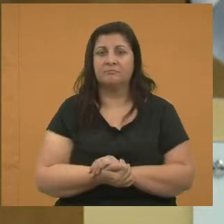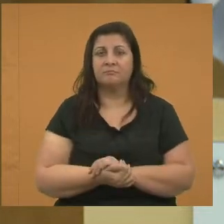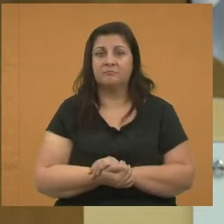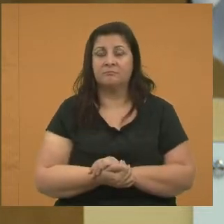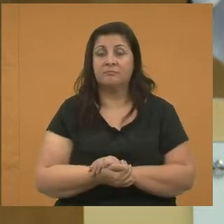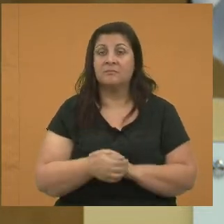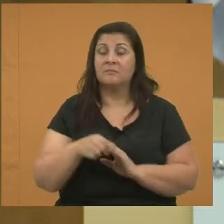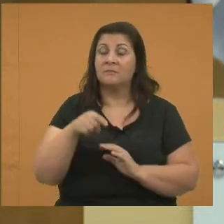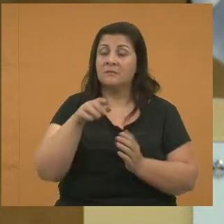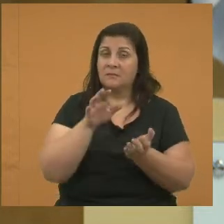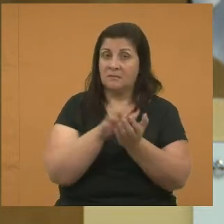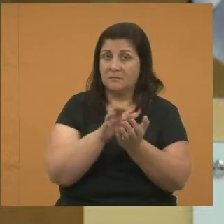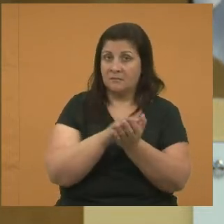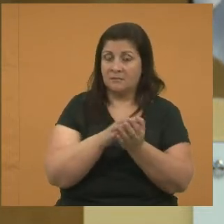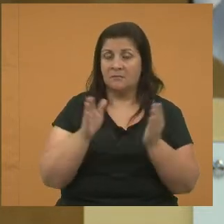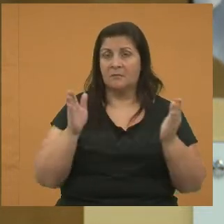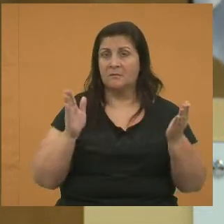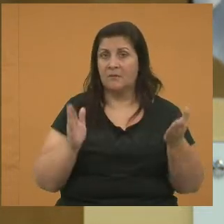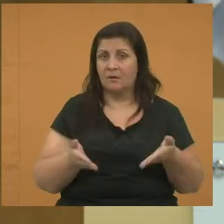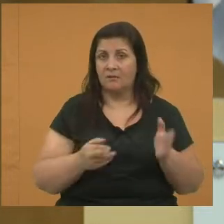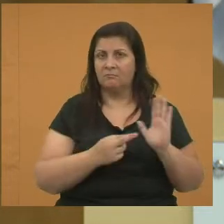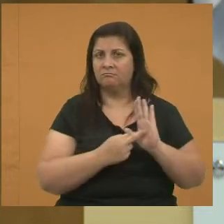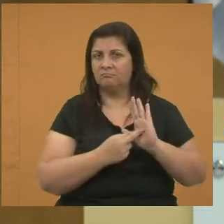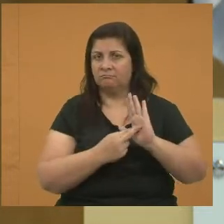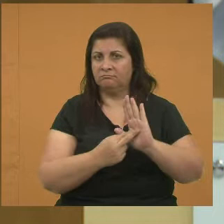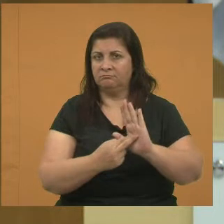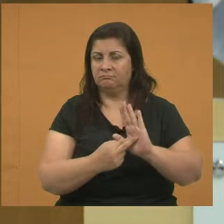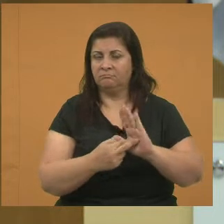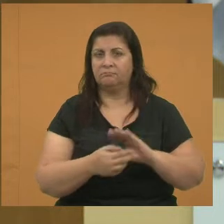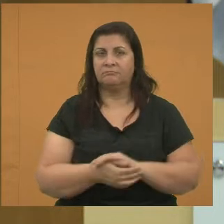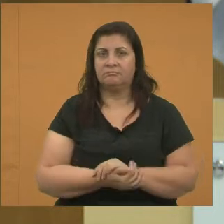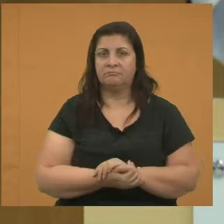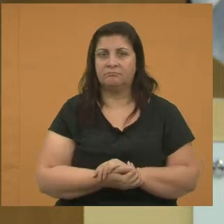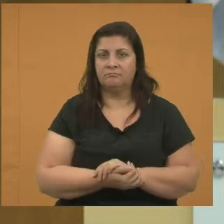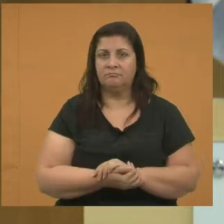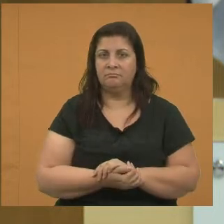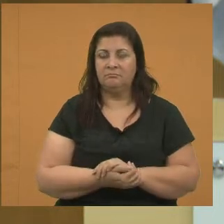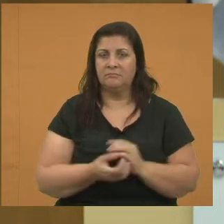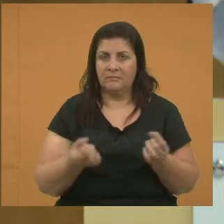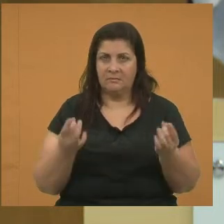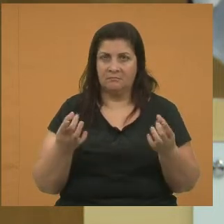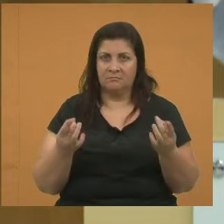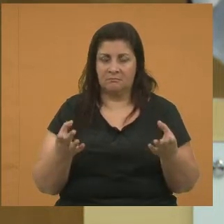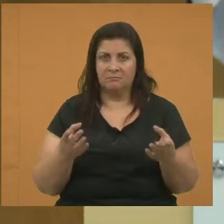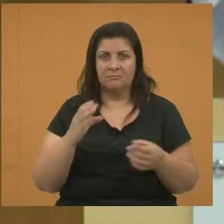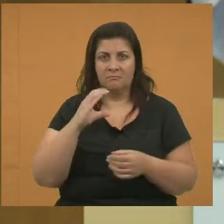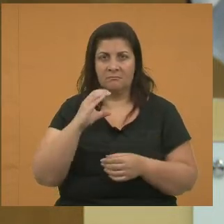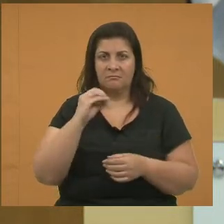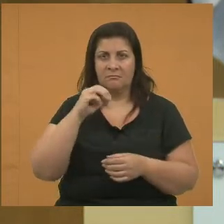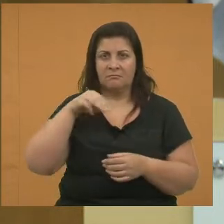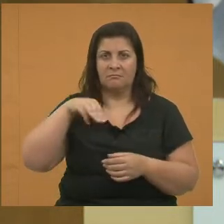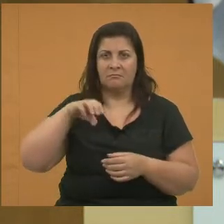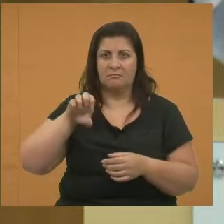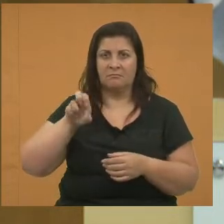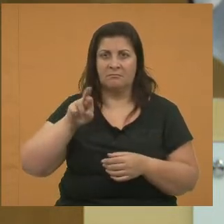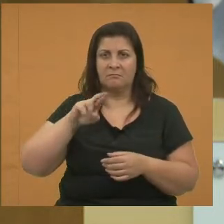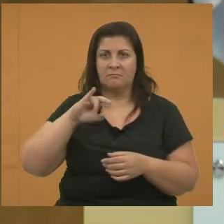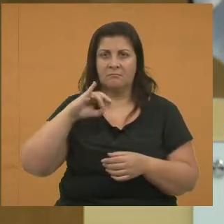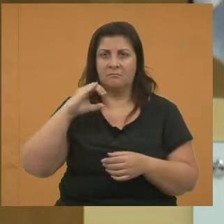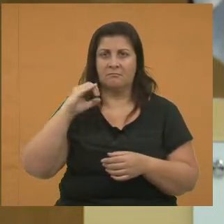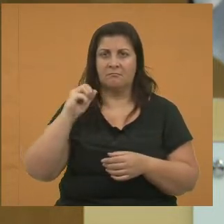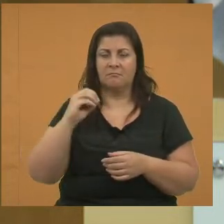Jacareí, hoje, a representatividade do comércio, ela representa mais